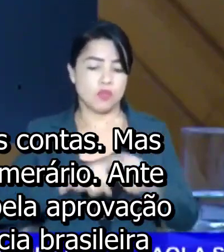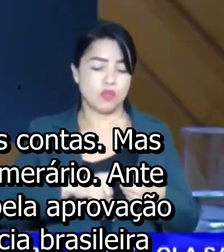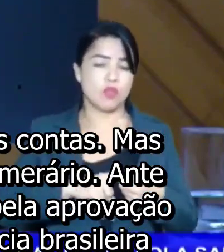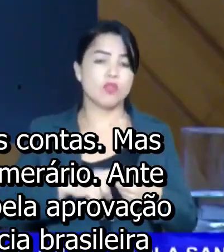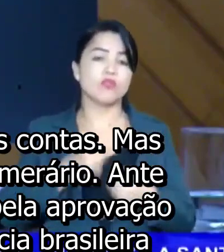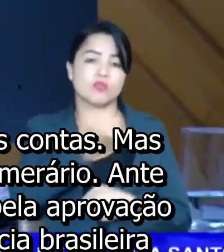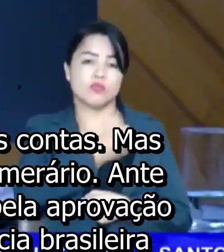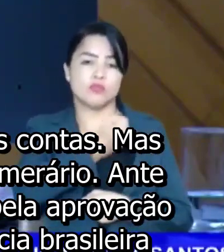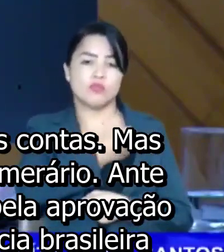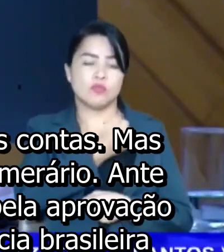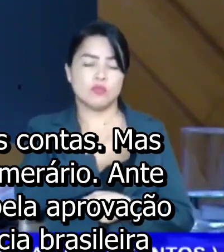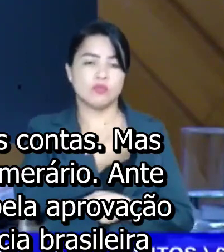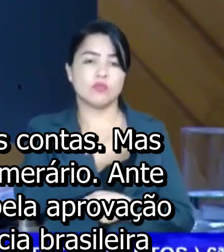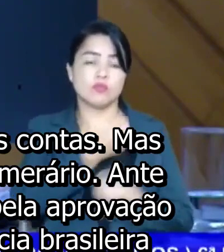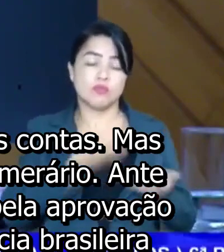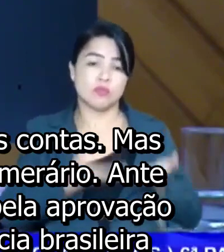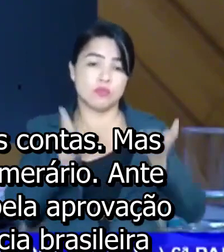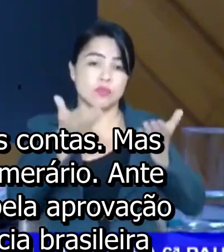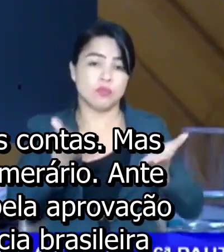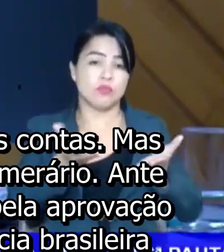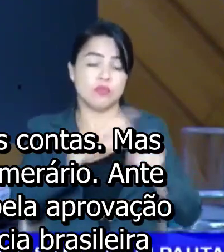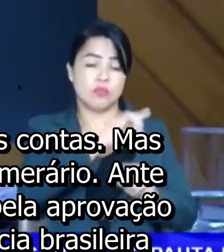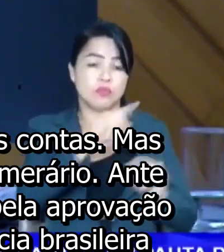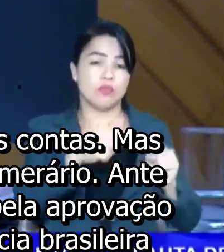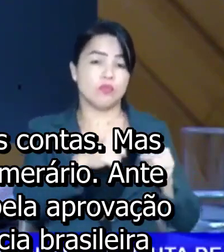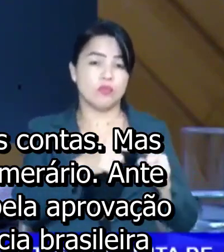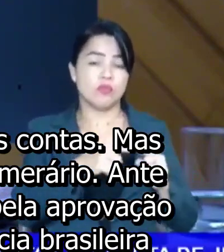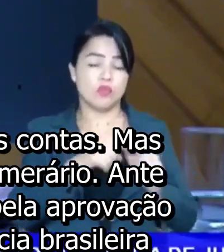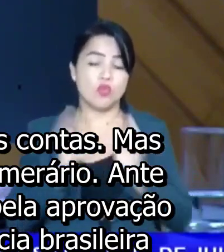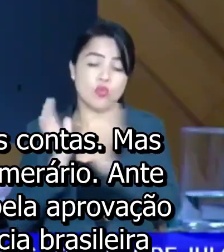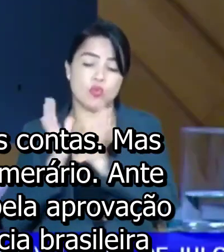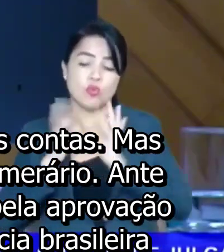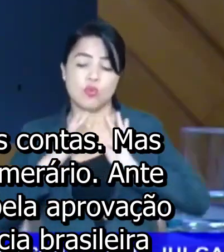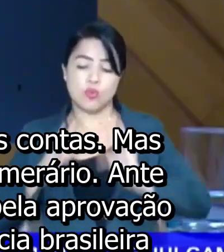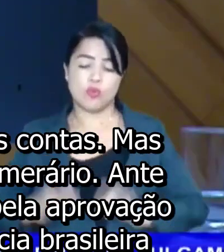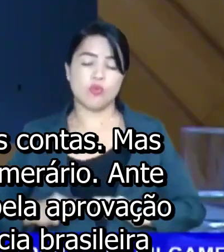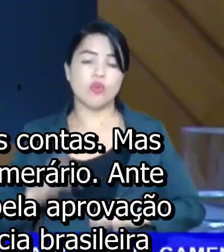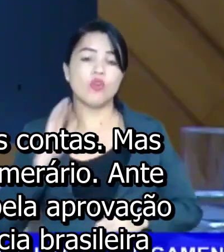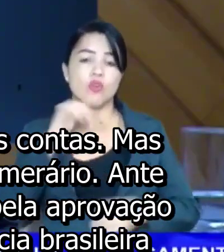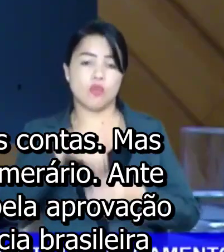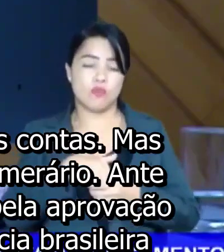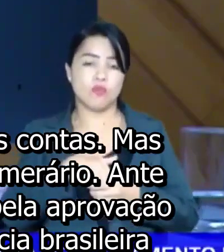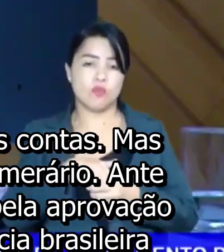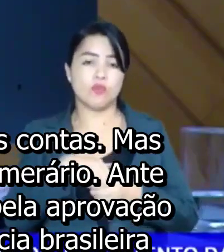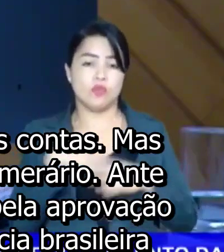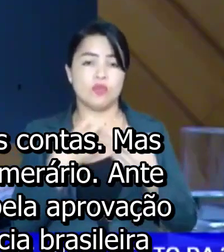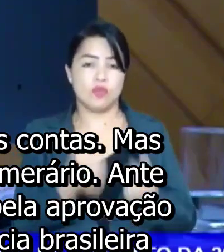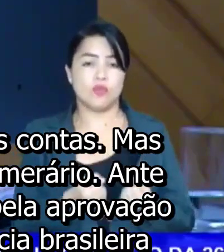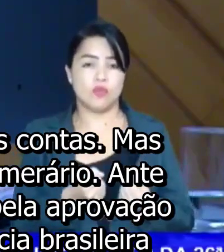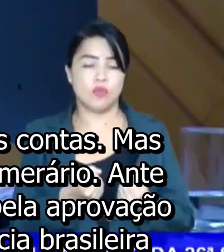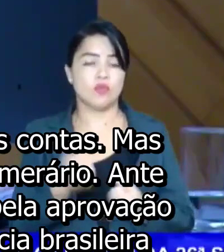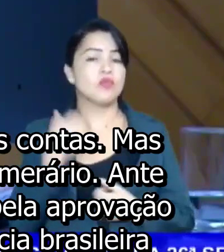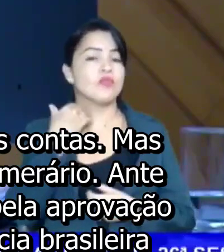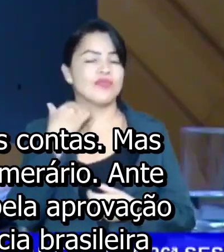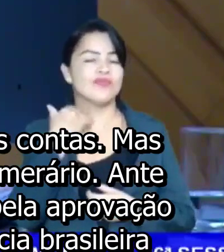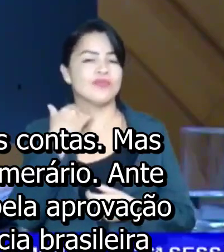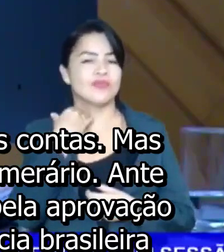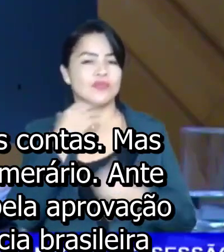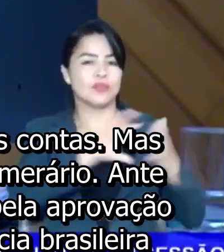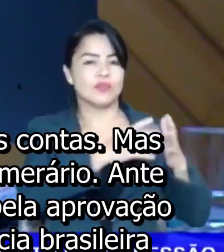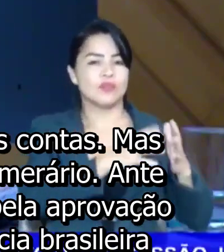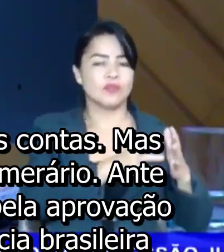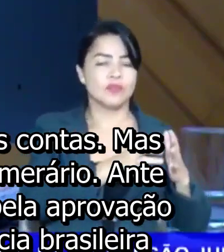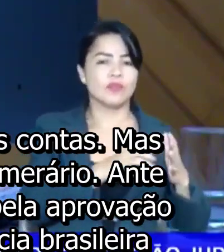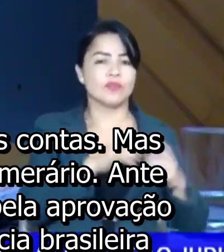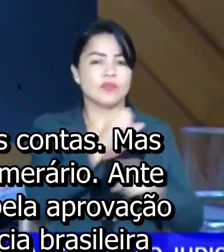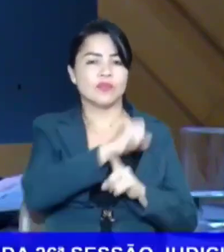numerário. Ante o exposto, em consonância com o parecer do NACEP, voto pela aprovação com ressalvas das contas do Partido da Social